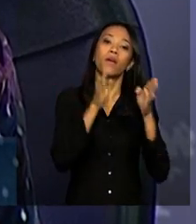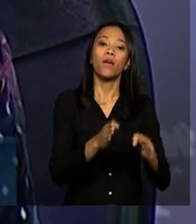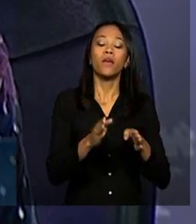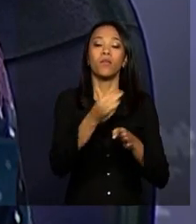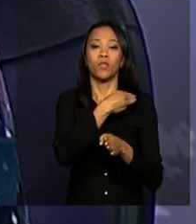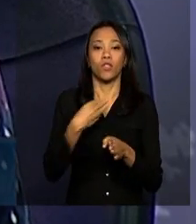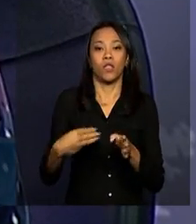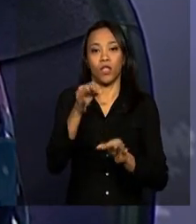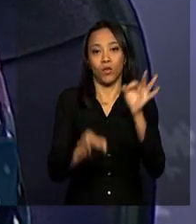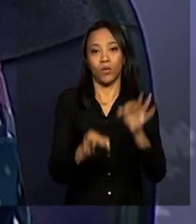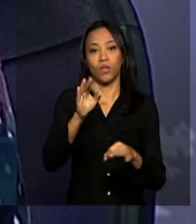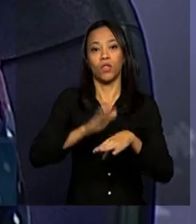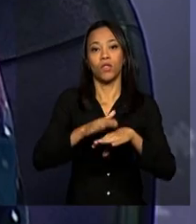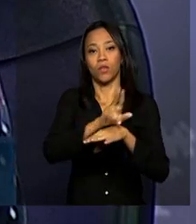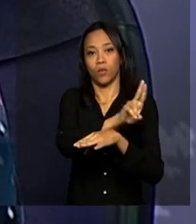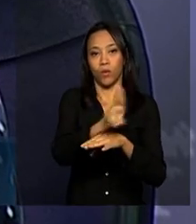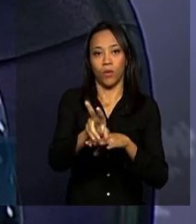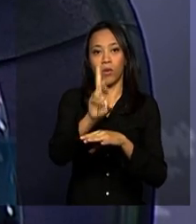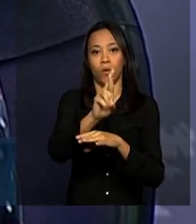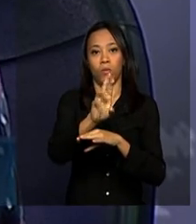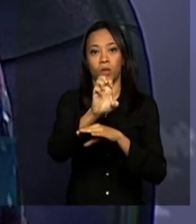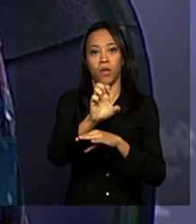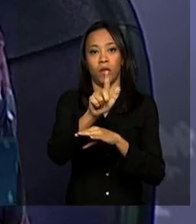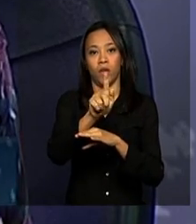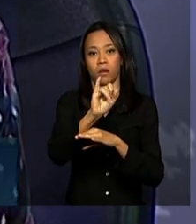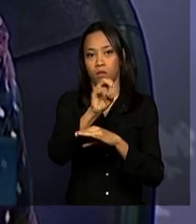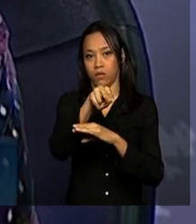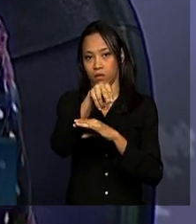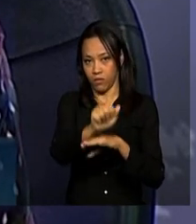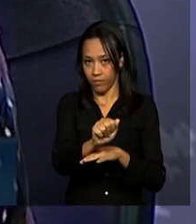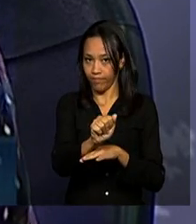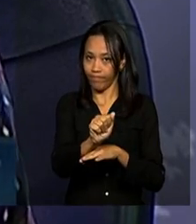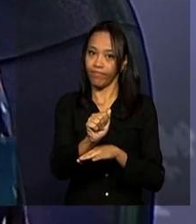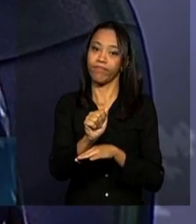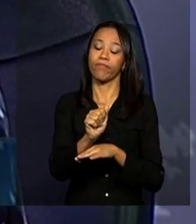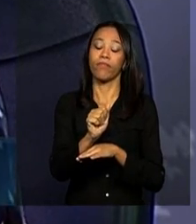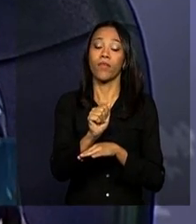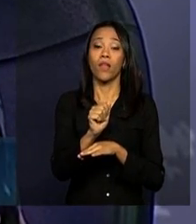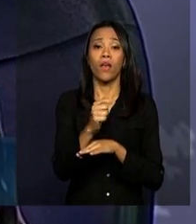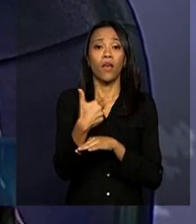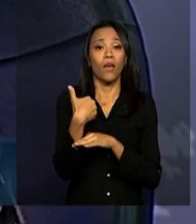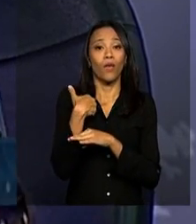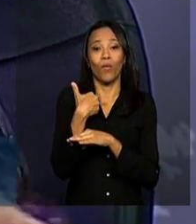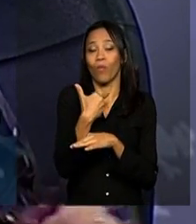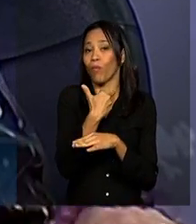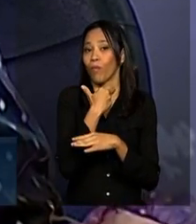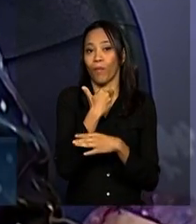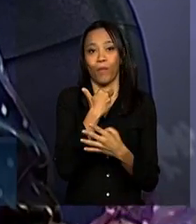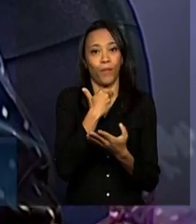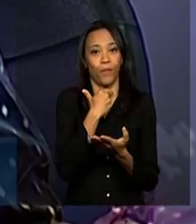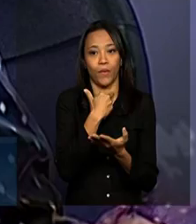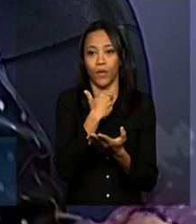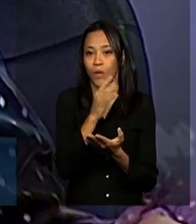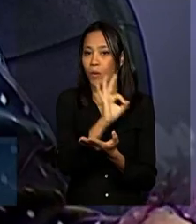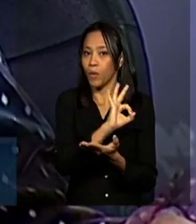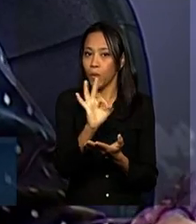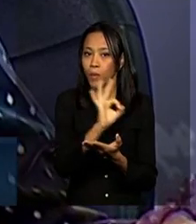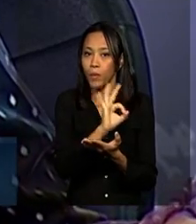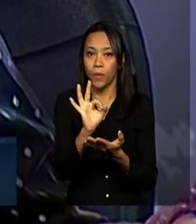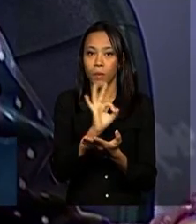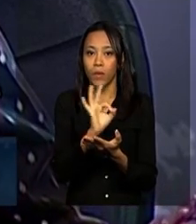Justiça, na pessoa da Regina Mick. Eu não poderia, em hipótese nenhuma,